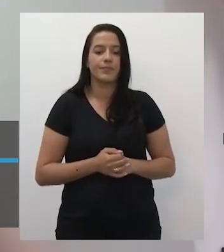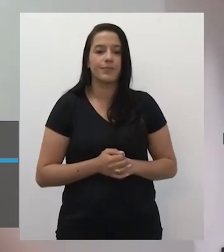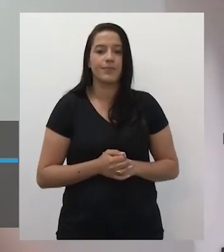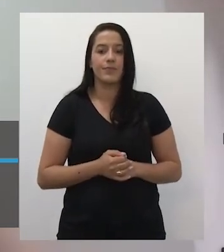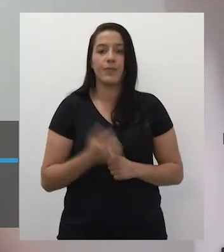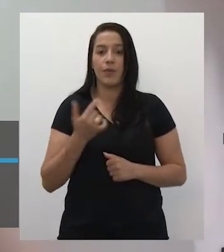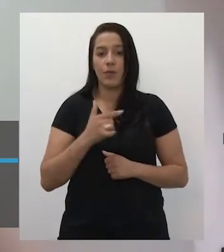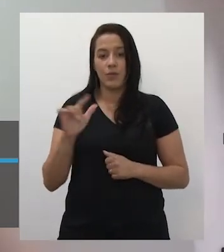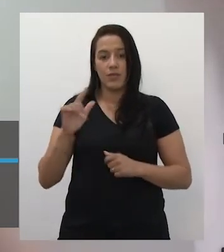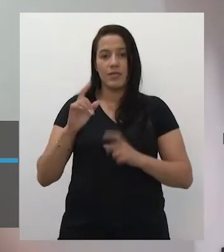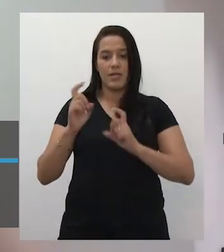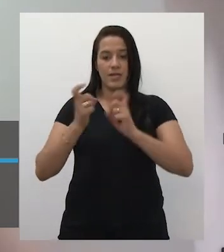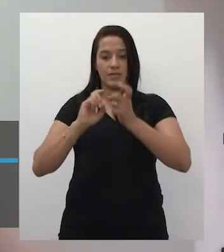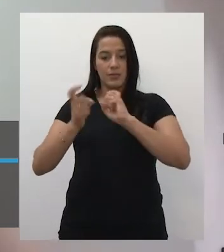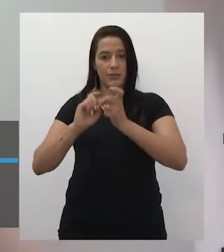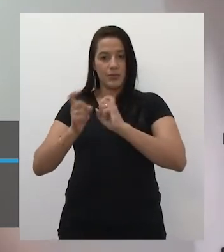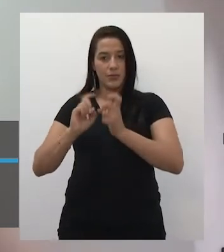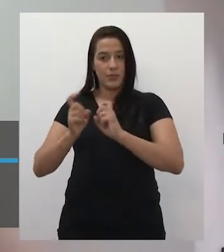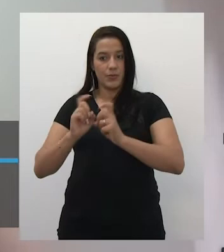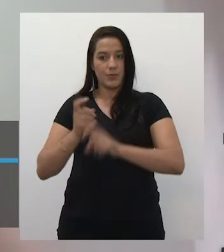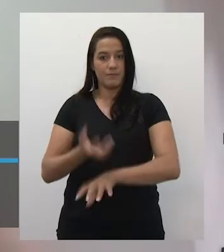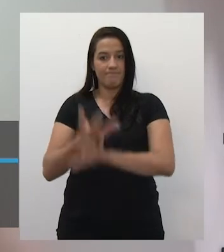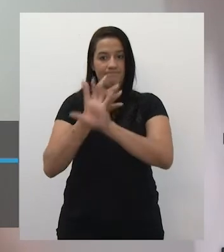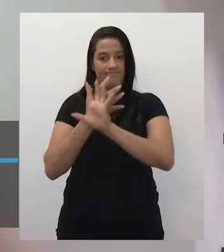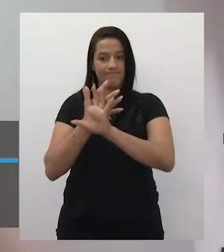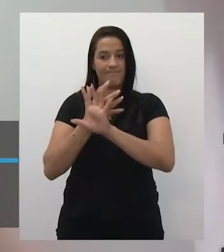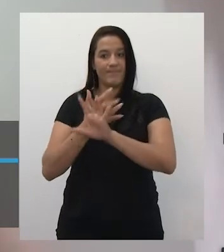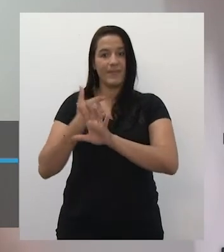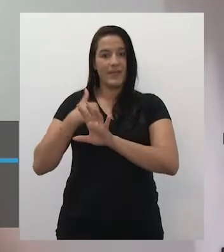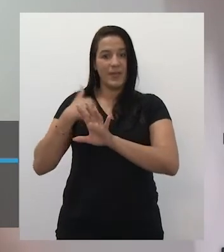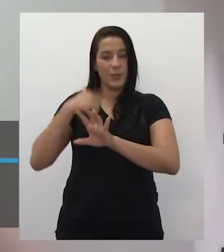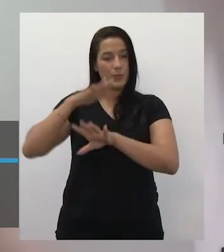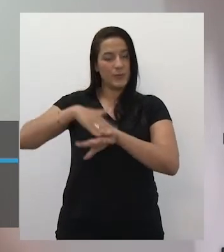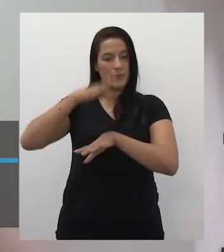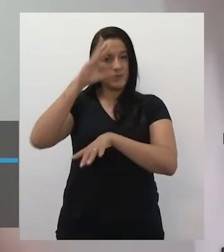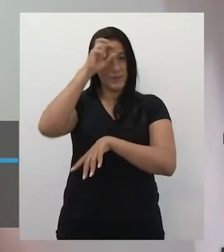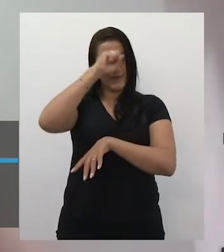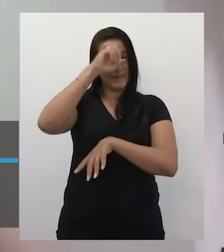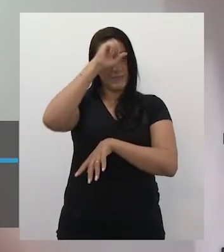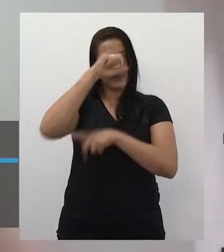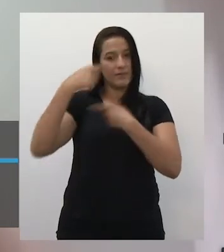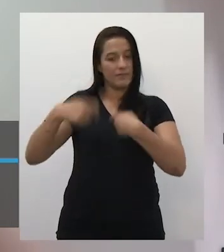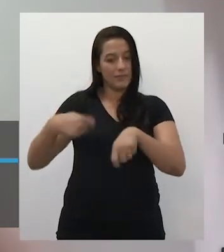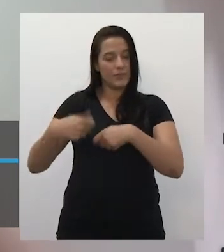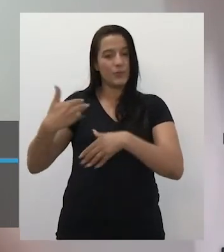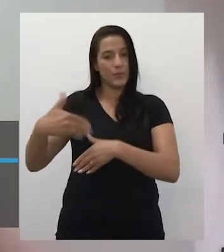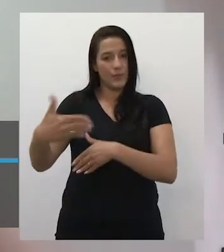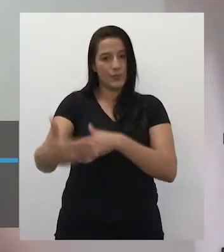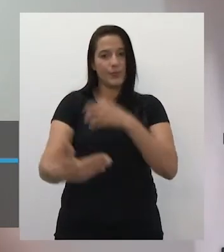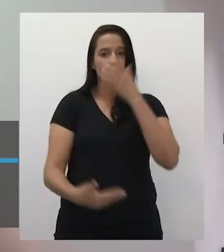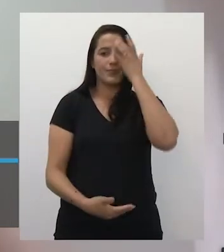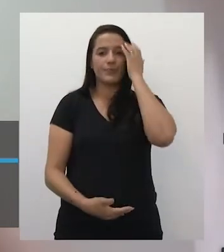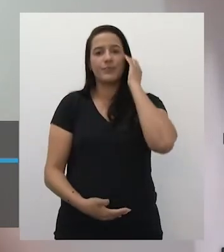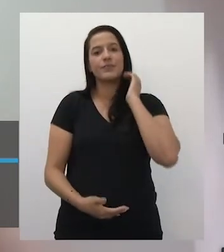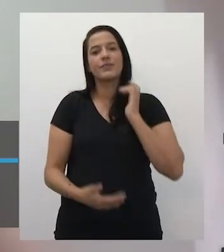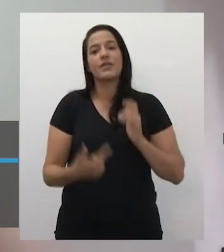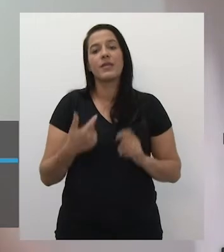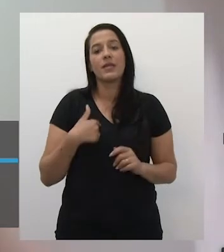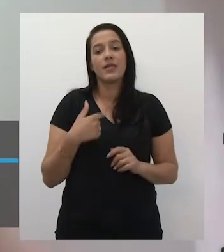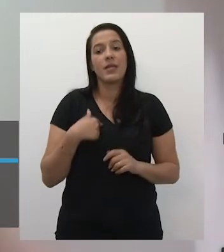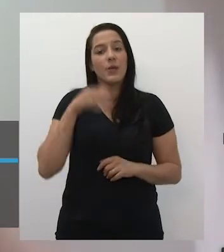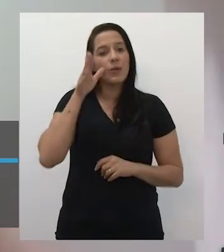não estava de acordo. Ela me ligou, ela me ensinou como desentranhar o documento, como criar